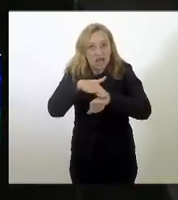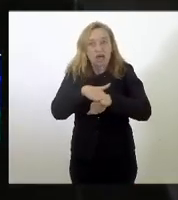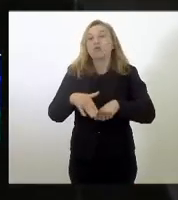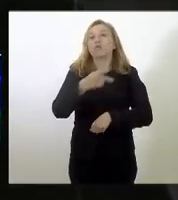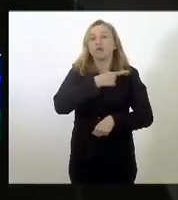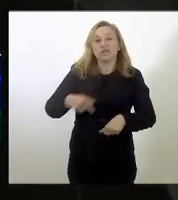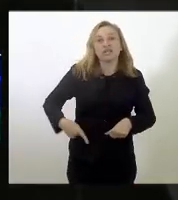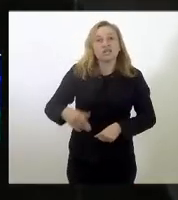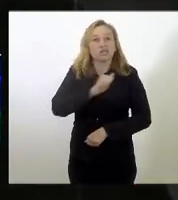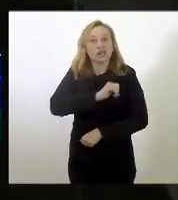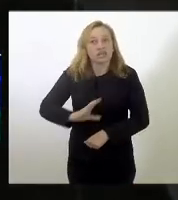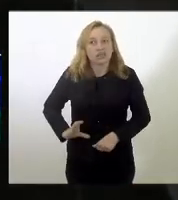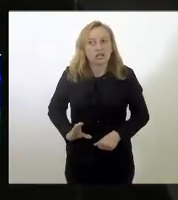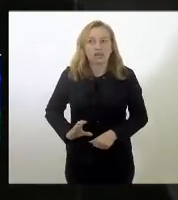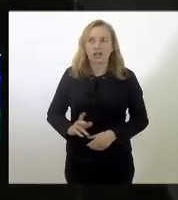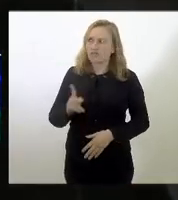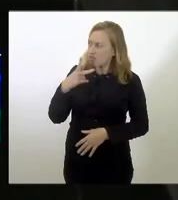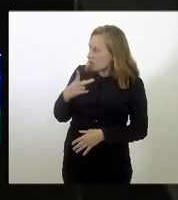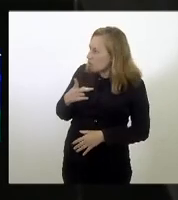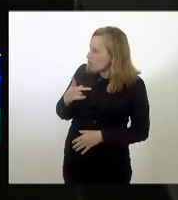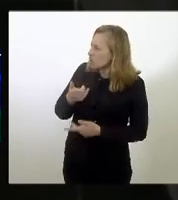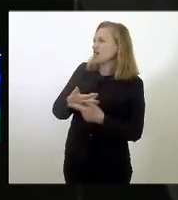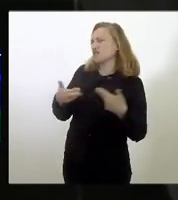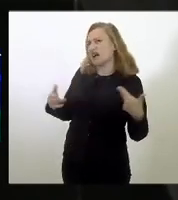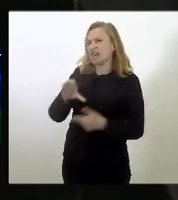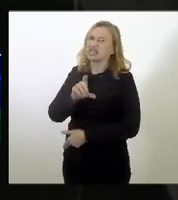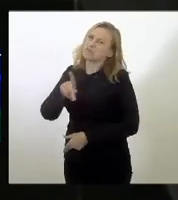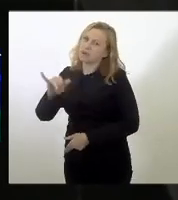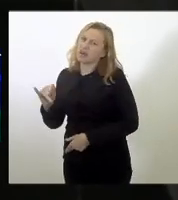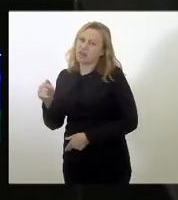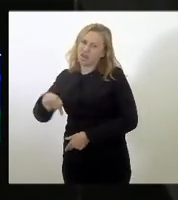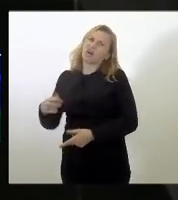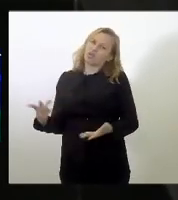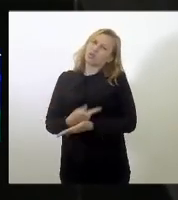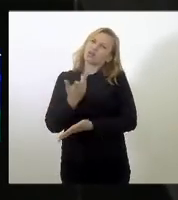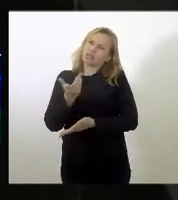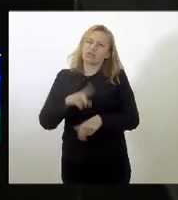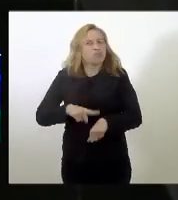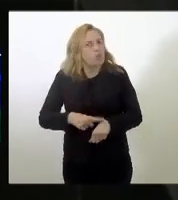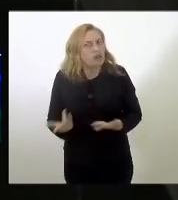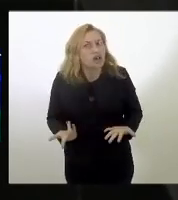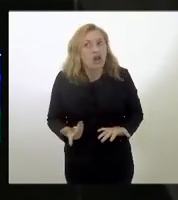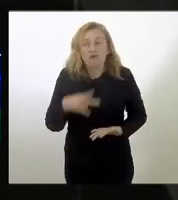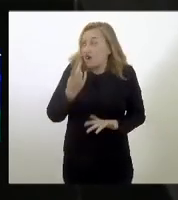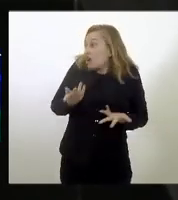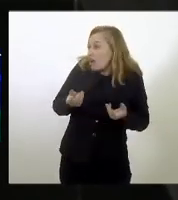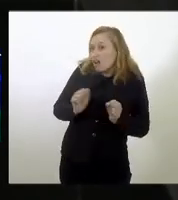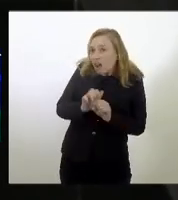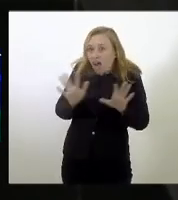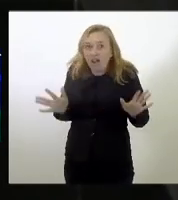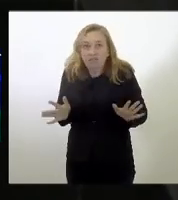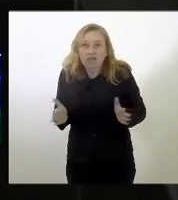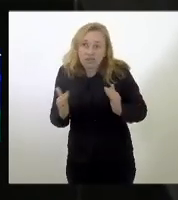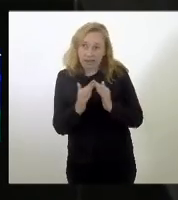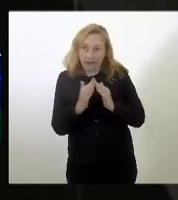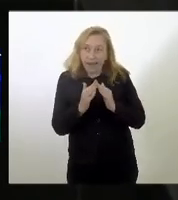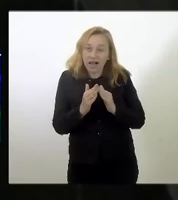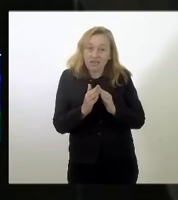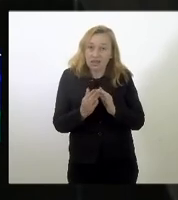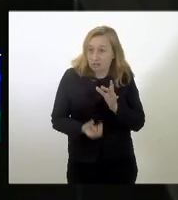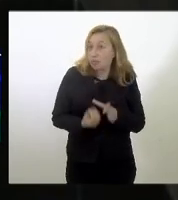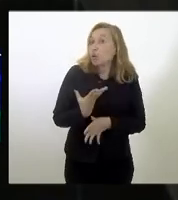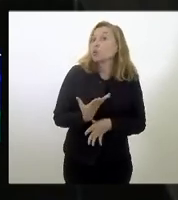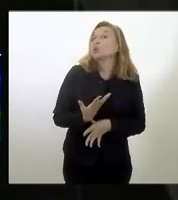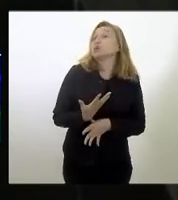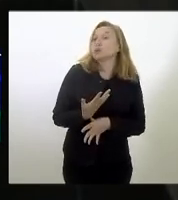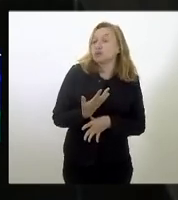presidente André Siciliano, falou, tem muita CPI aqui acontecendo nesse momento. Eu falei assim, claro, essa casa é uma casa produtiva,